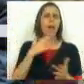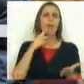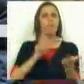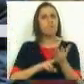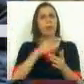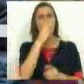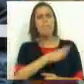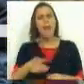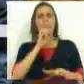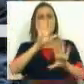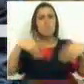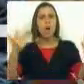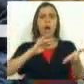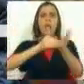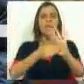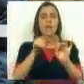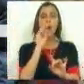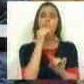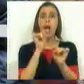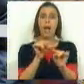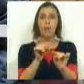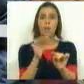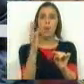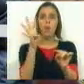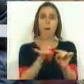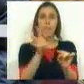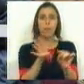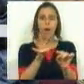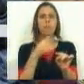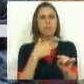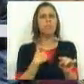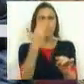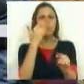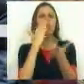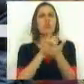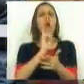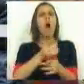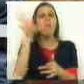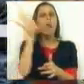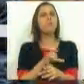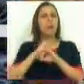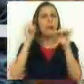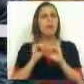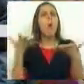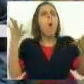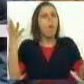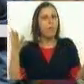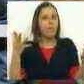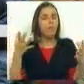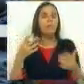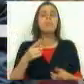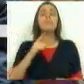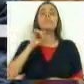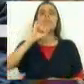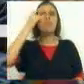para aplicar os exames aos alunos do quarto ano? Diga-nos em que estudo internacional se fundamenta. E que dizer